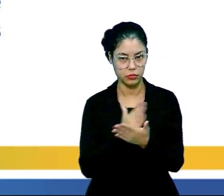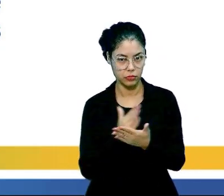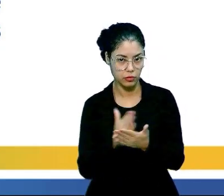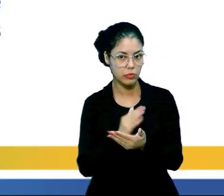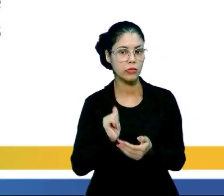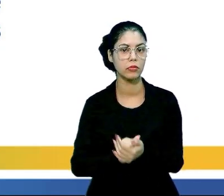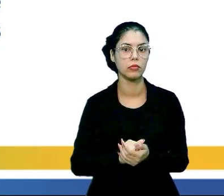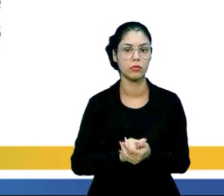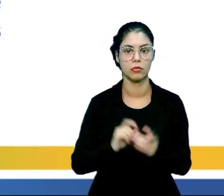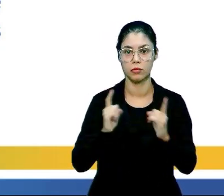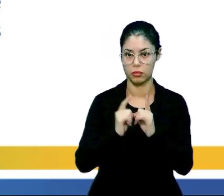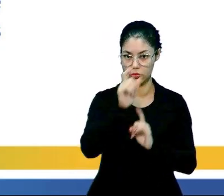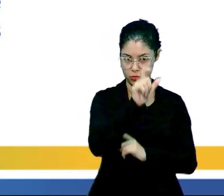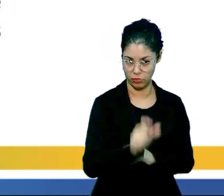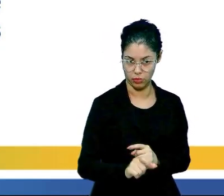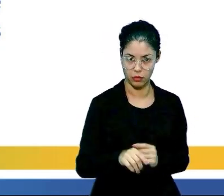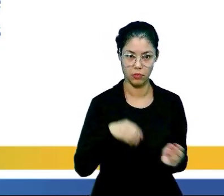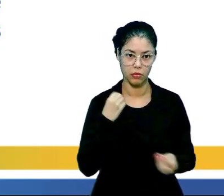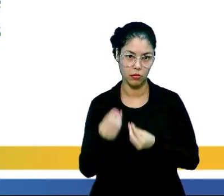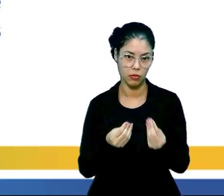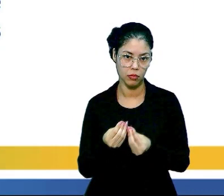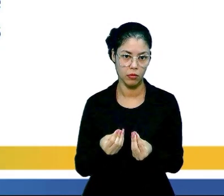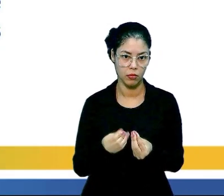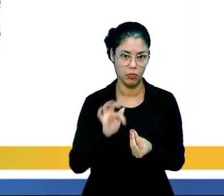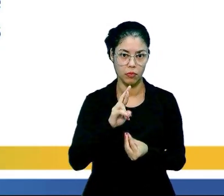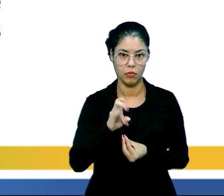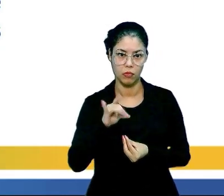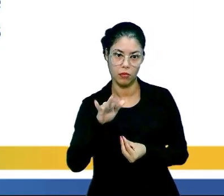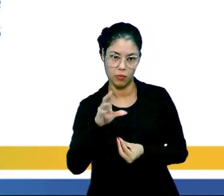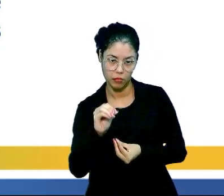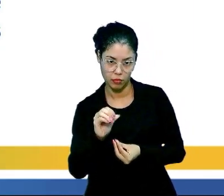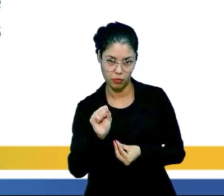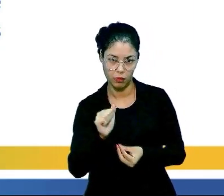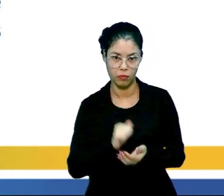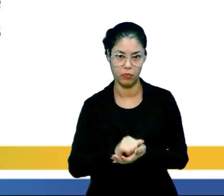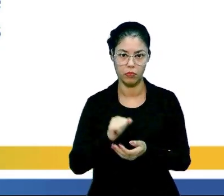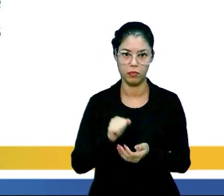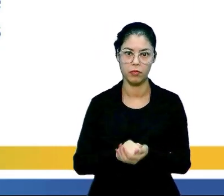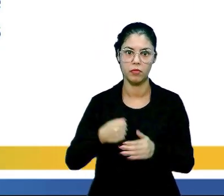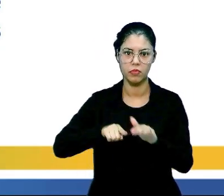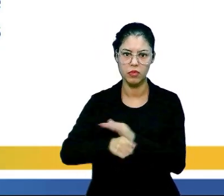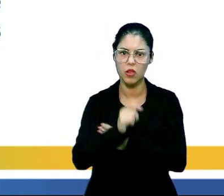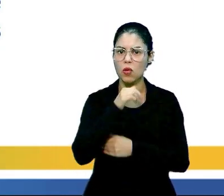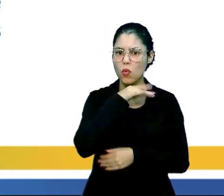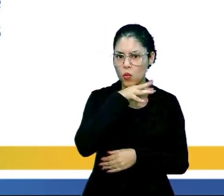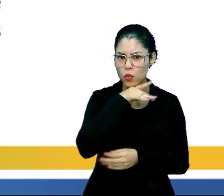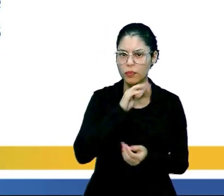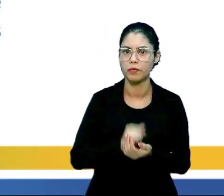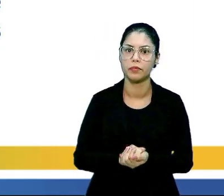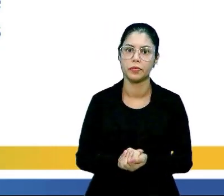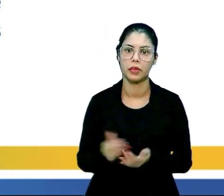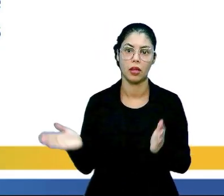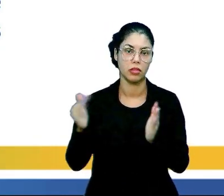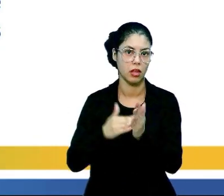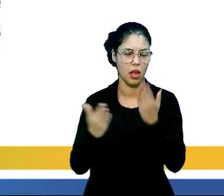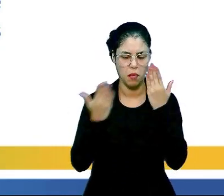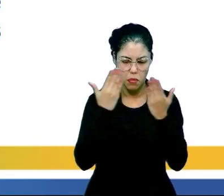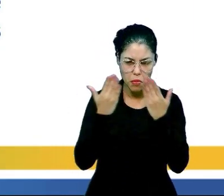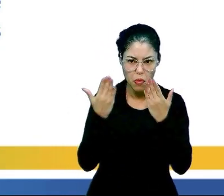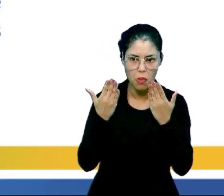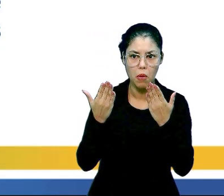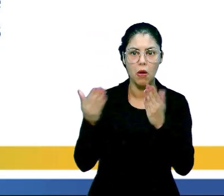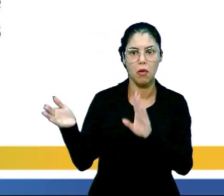livro, os pacientes são tratados por meio de métodos arcaicos e invasivos, desde agressões